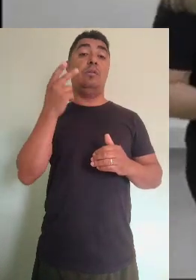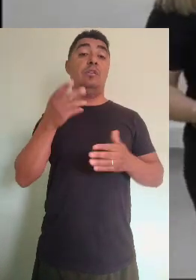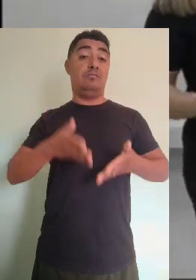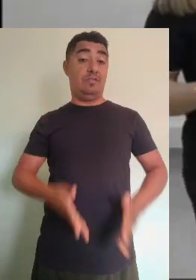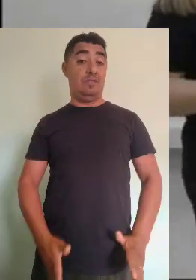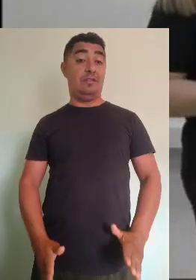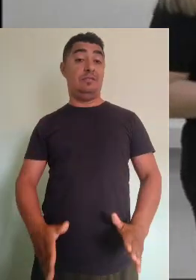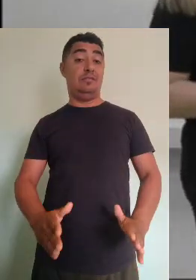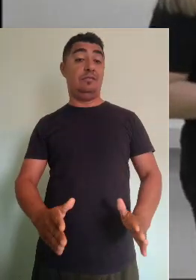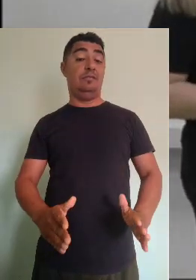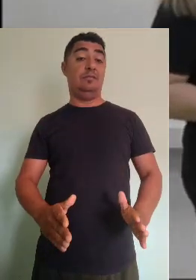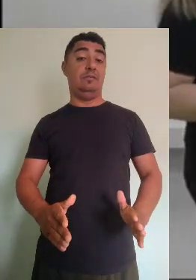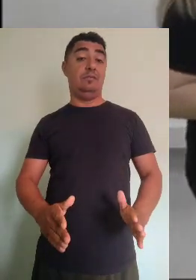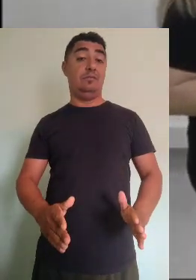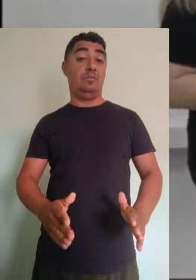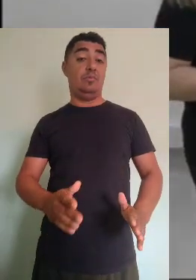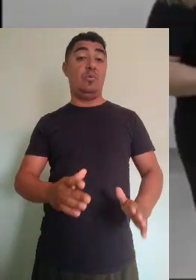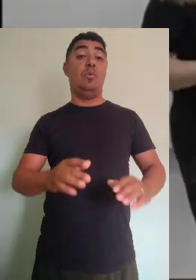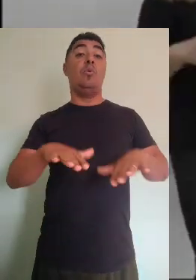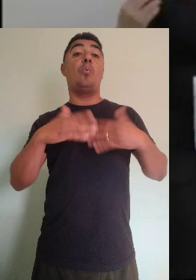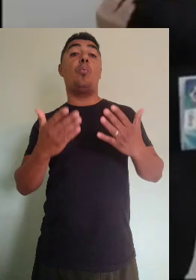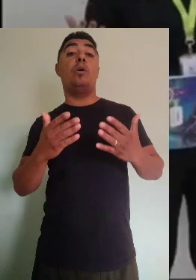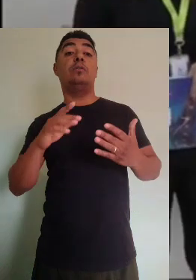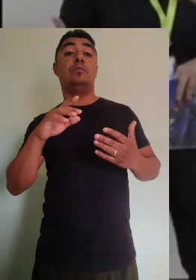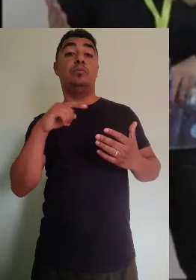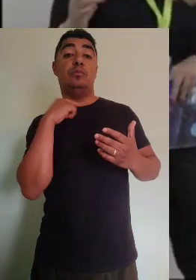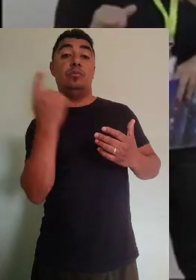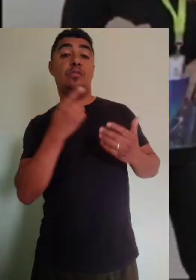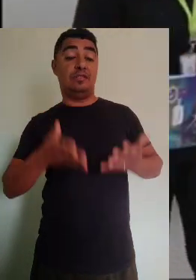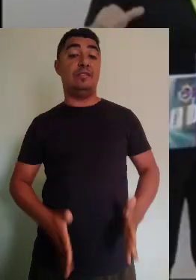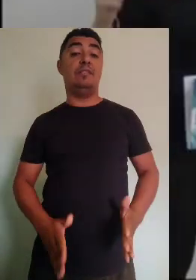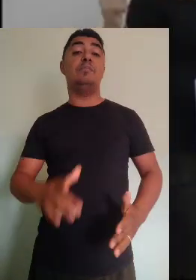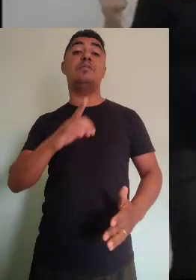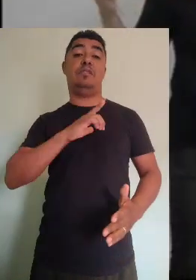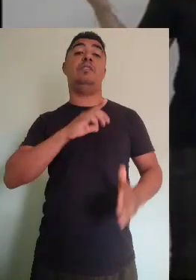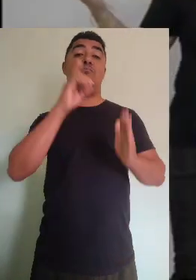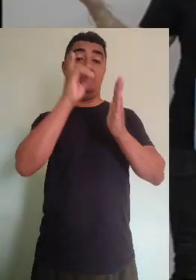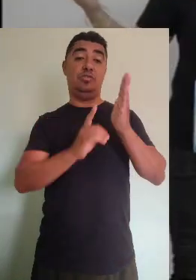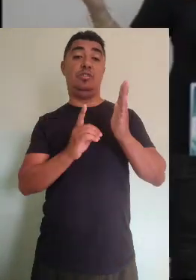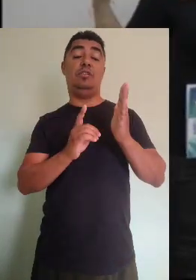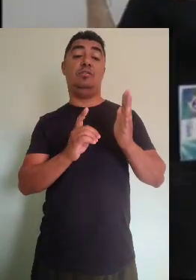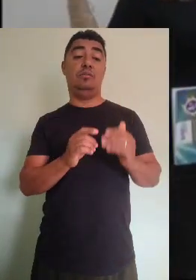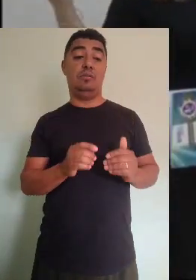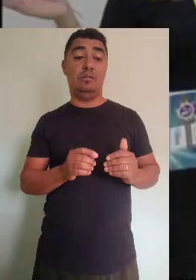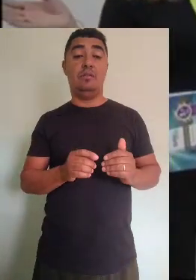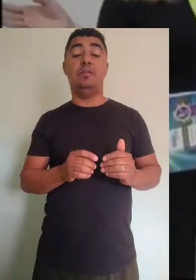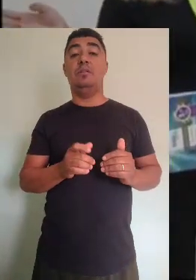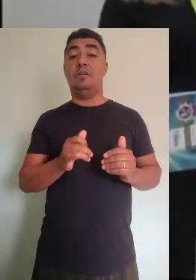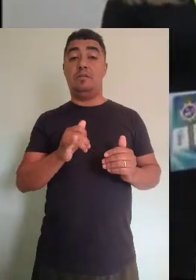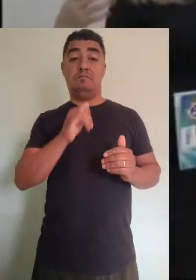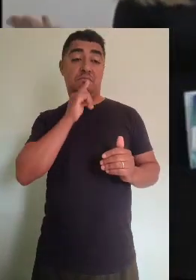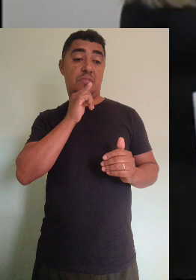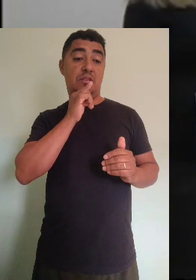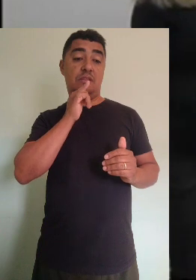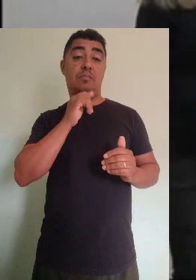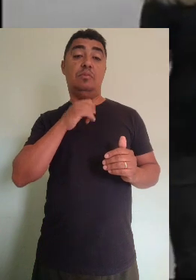direito que nasce com a gente. Tá? Que eu não preciso, por exemplo, fazer 18